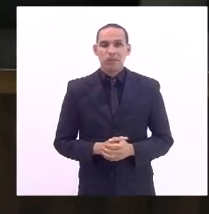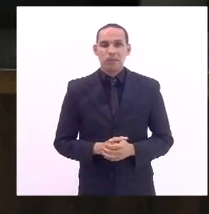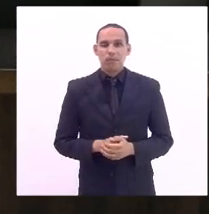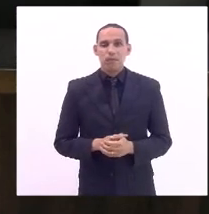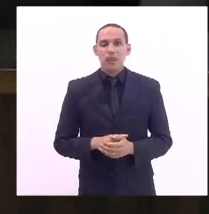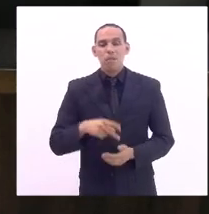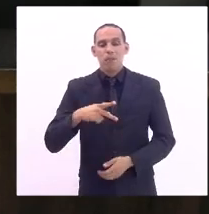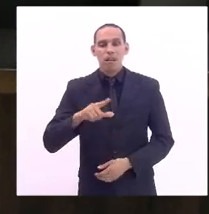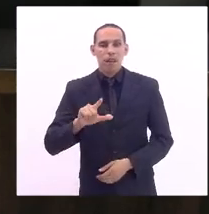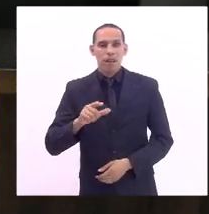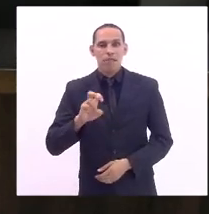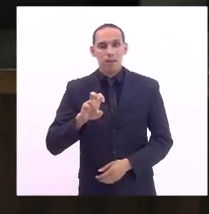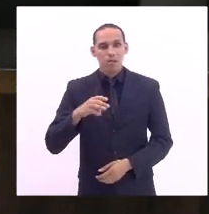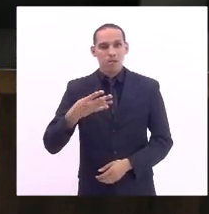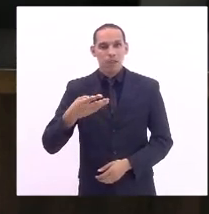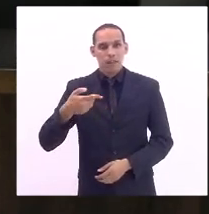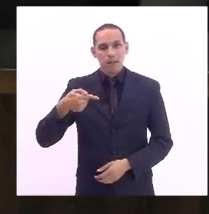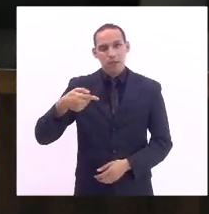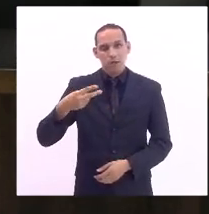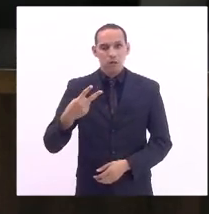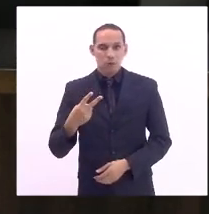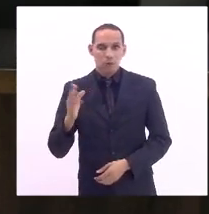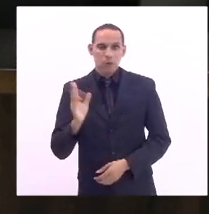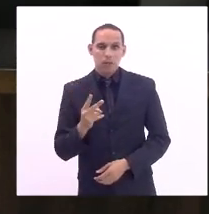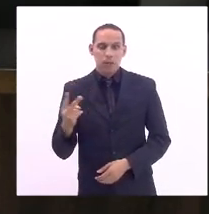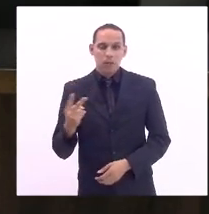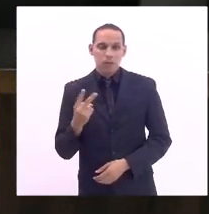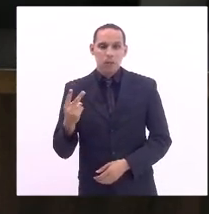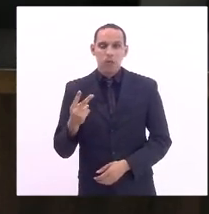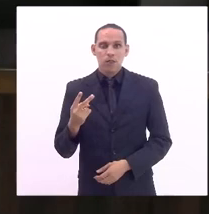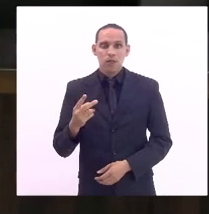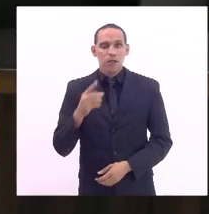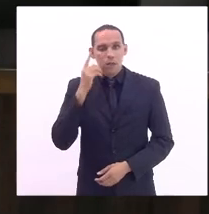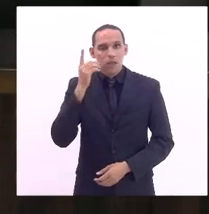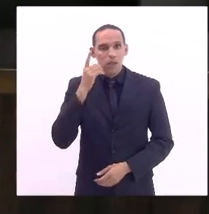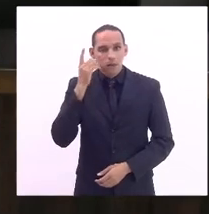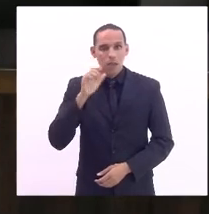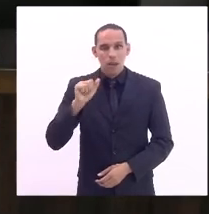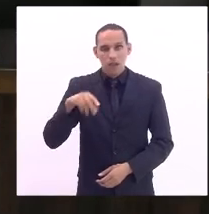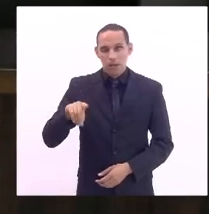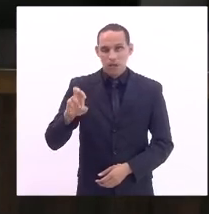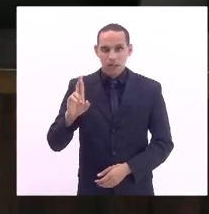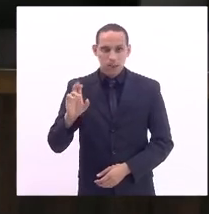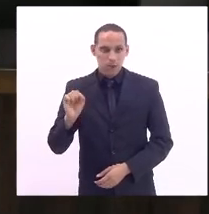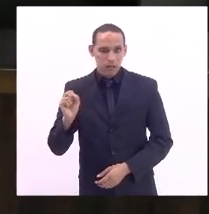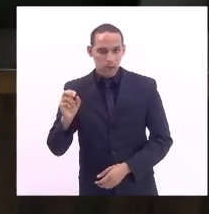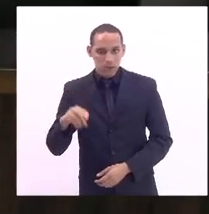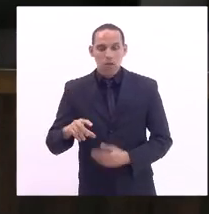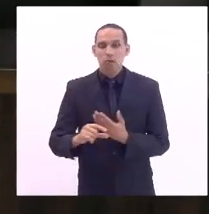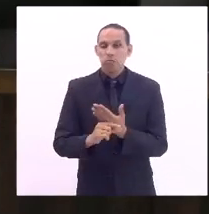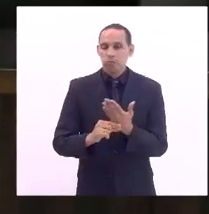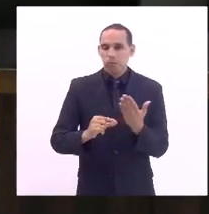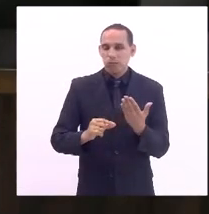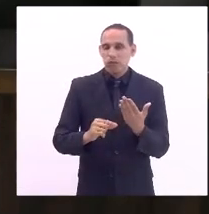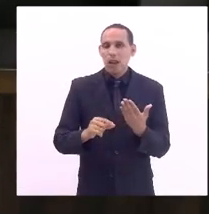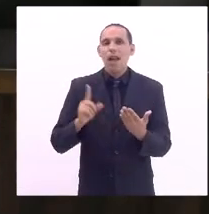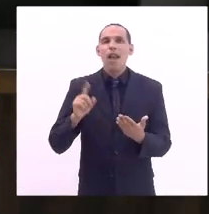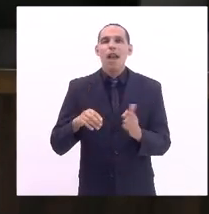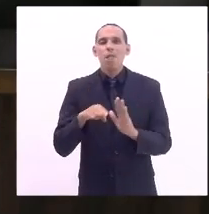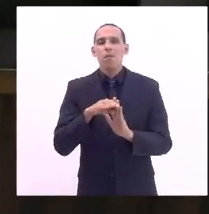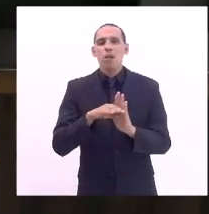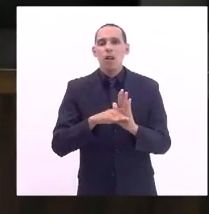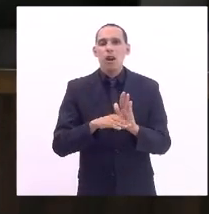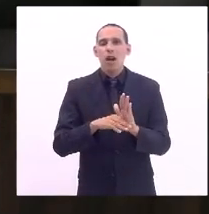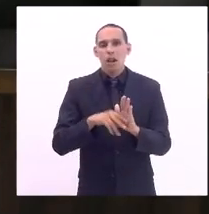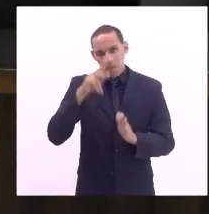Projeto de lei 5472 de 22, de autoria do deputado Anderson Moraes, que institui o Programa Estadual de Autodescoberta,